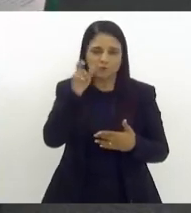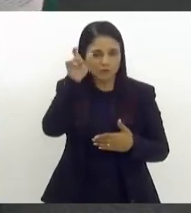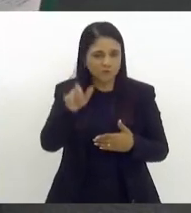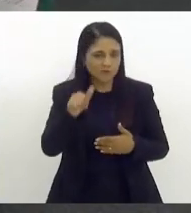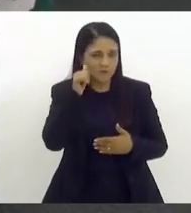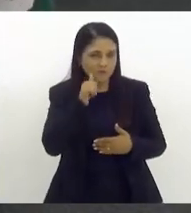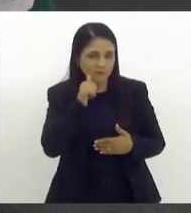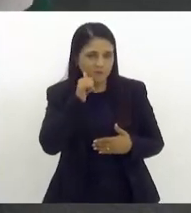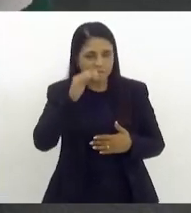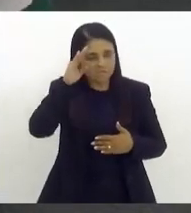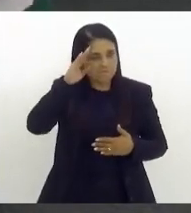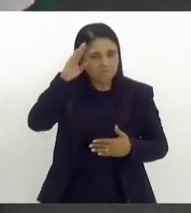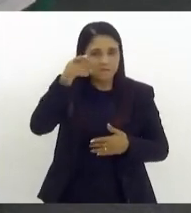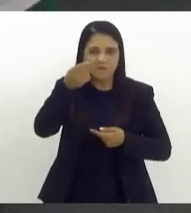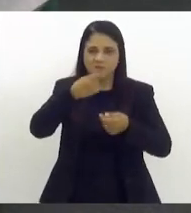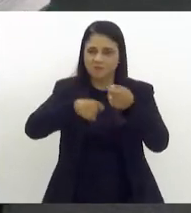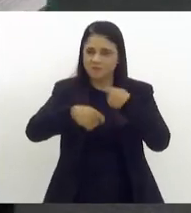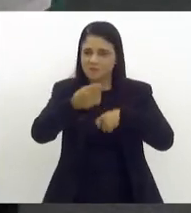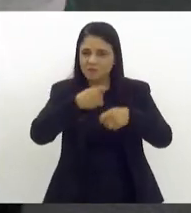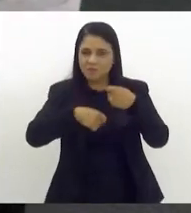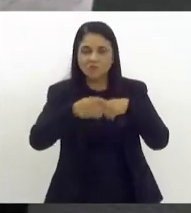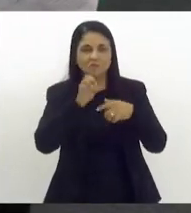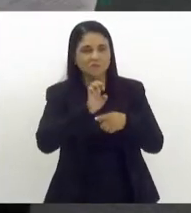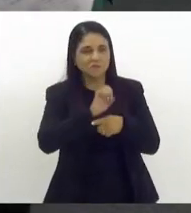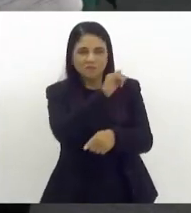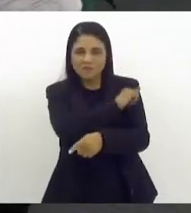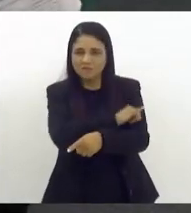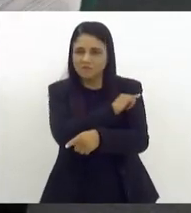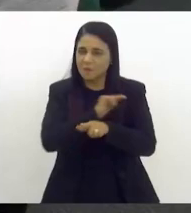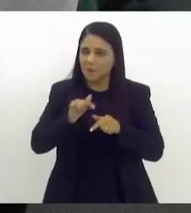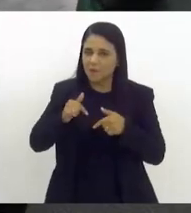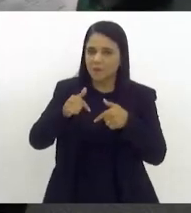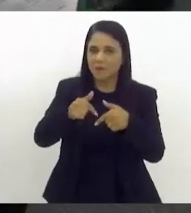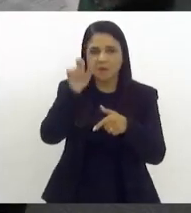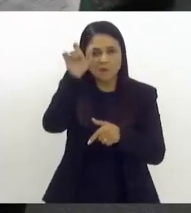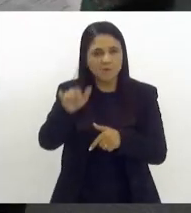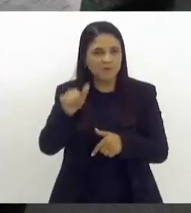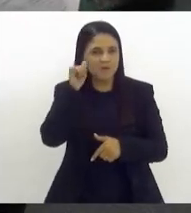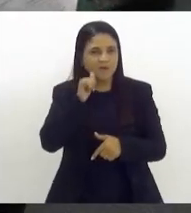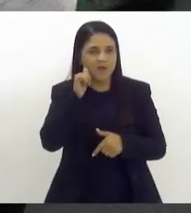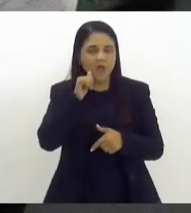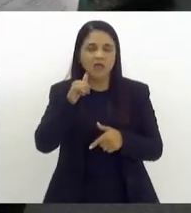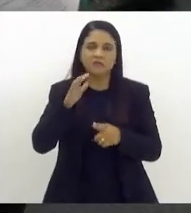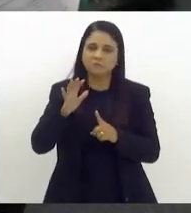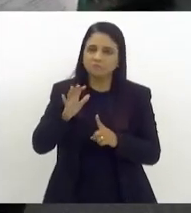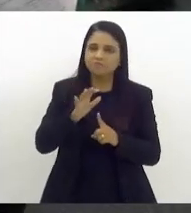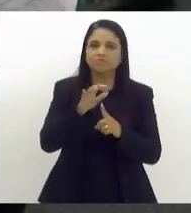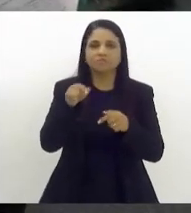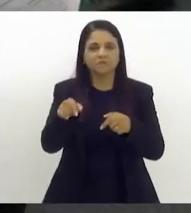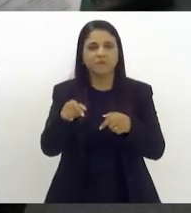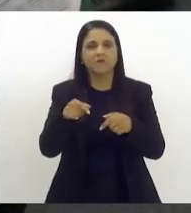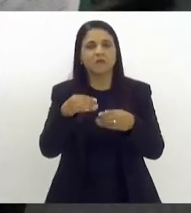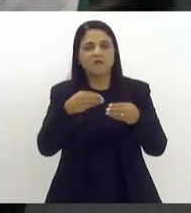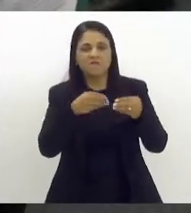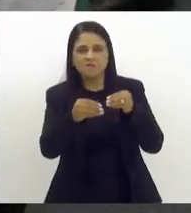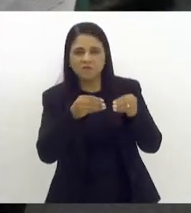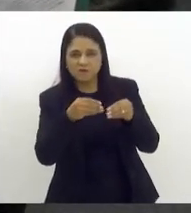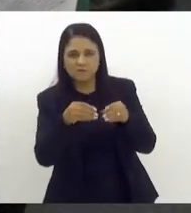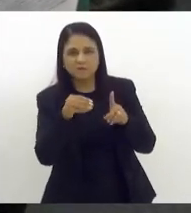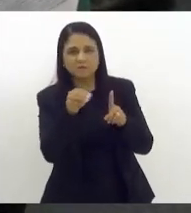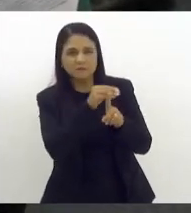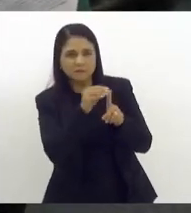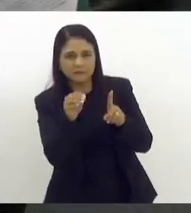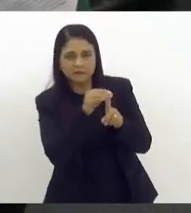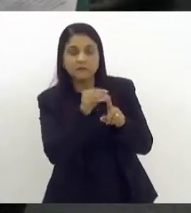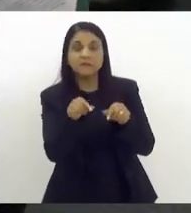fundamentais para fazer a economia do Rio de Janeiro funcionar, mulheres que são atingidas pela vulnerabilidade, que merecem um tratamento especial, não só